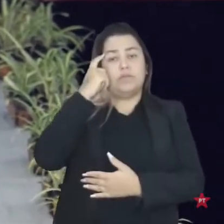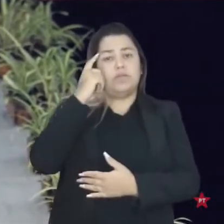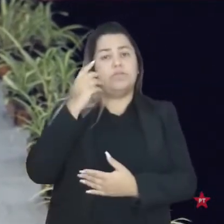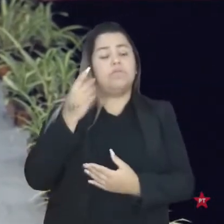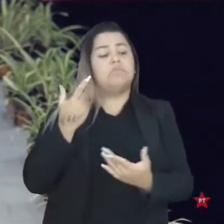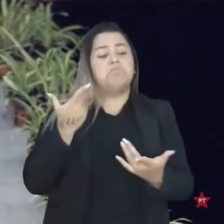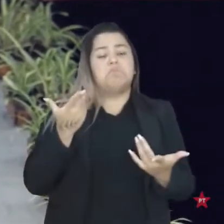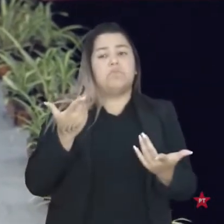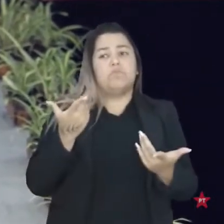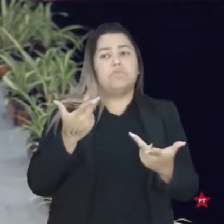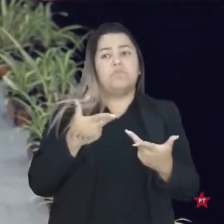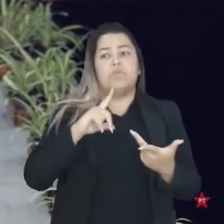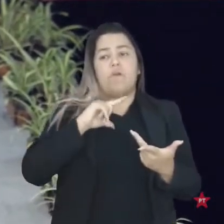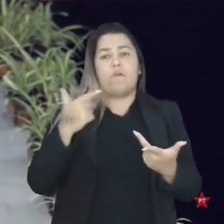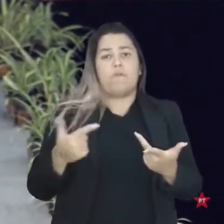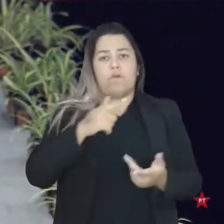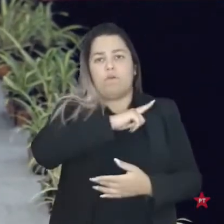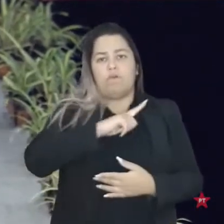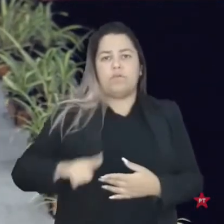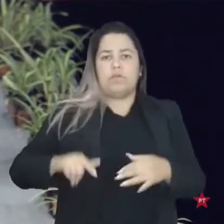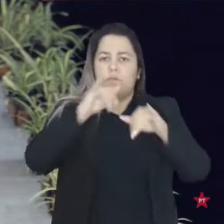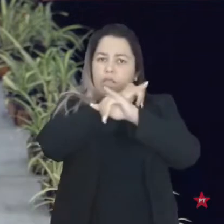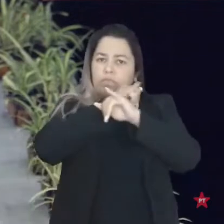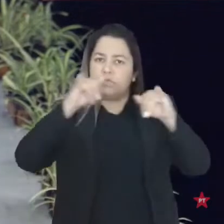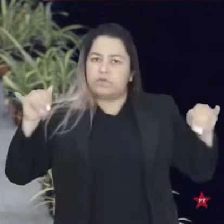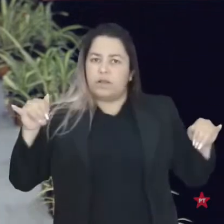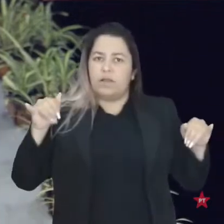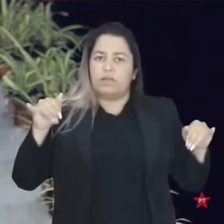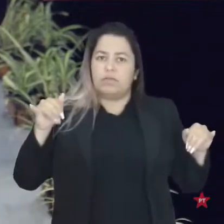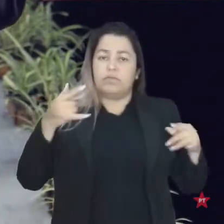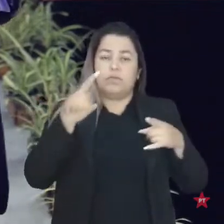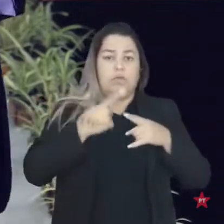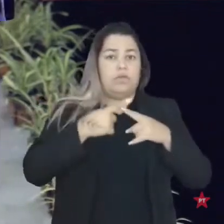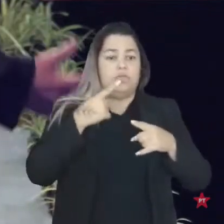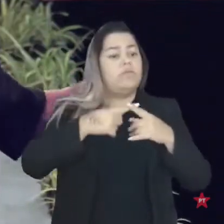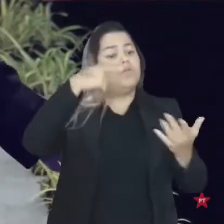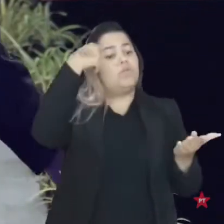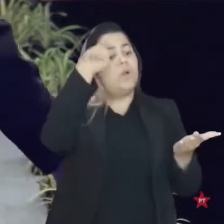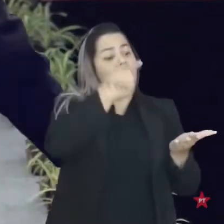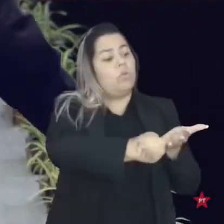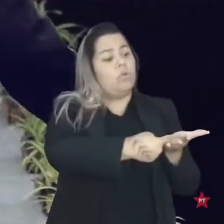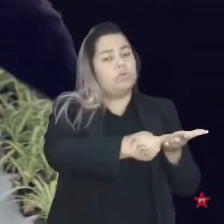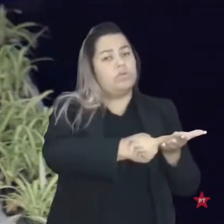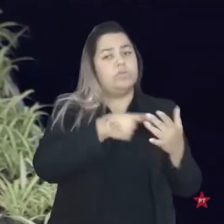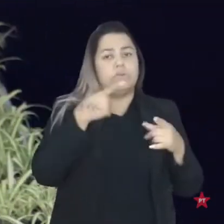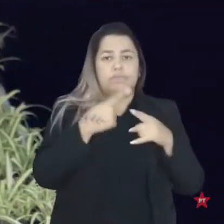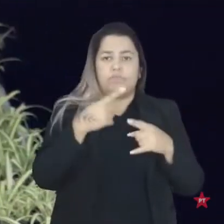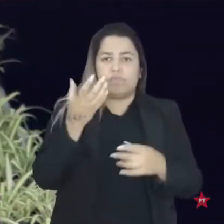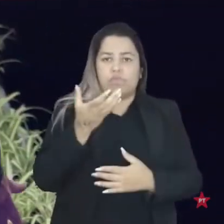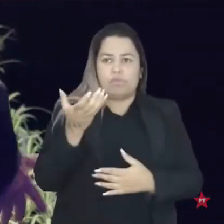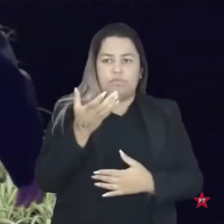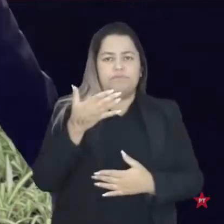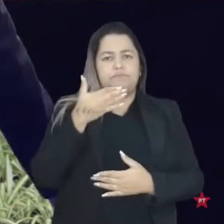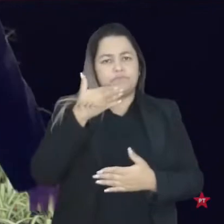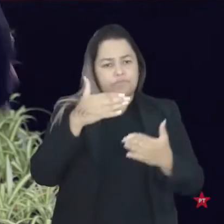já anunciado? Por que que não faz um acordo? Então eu queria fazer um apelo de um